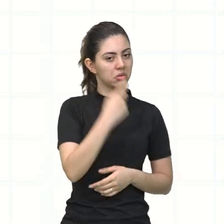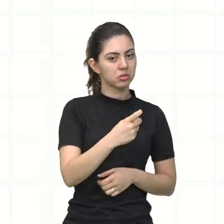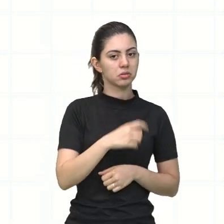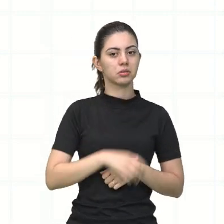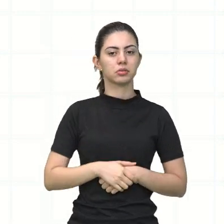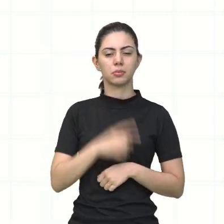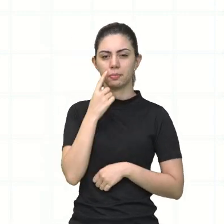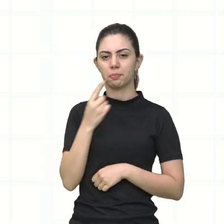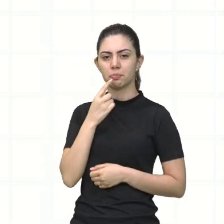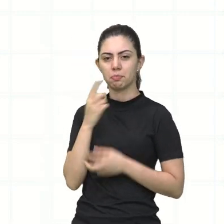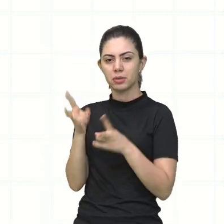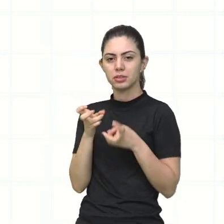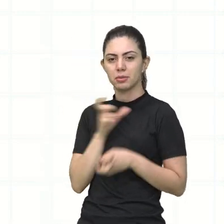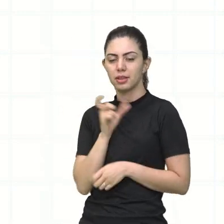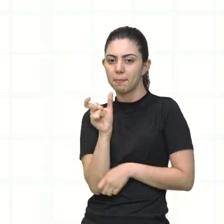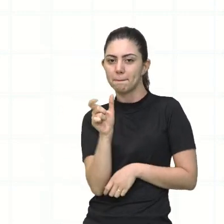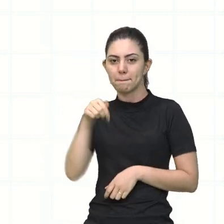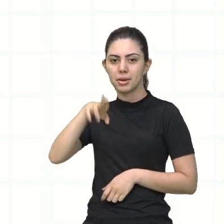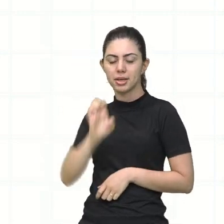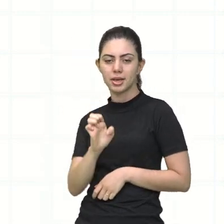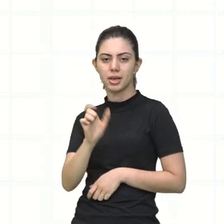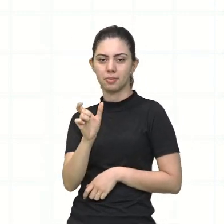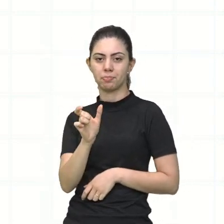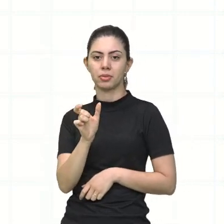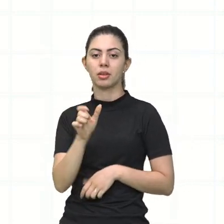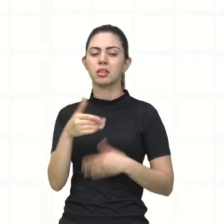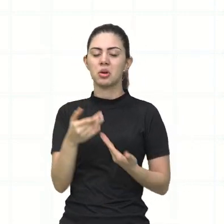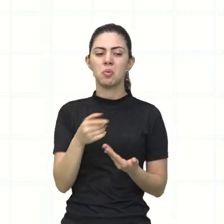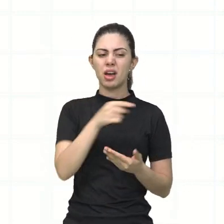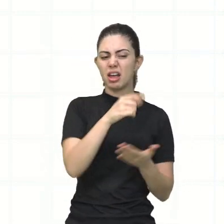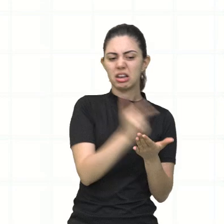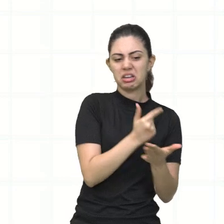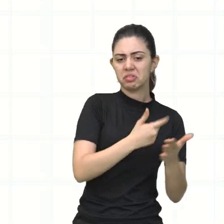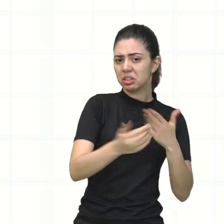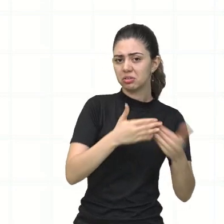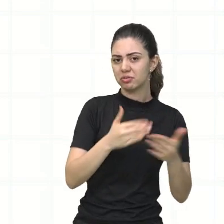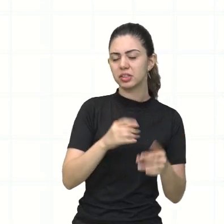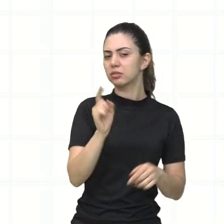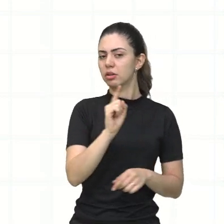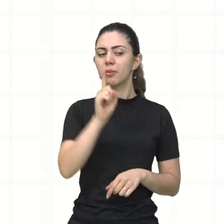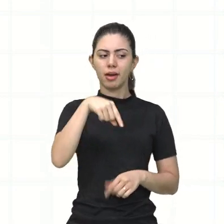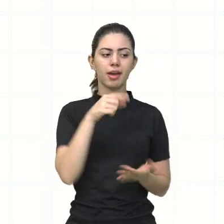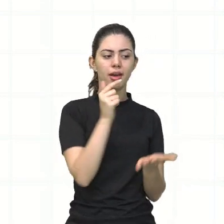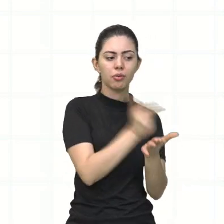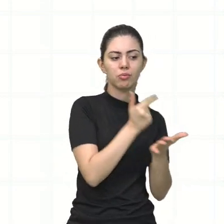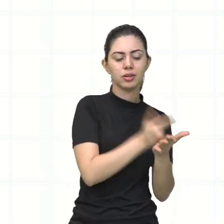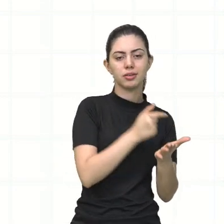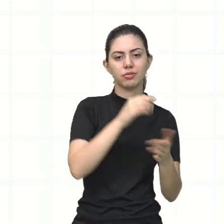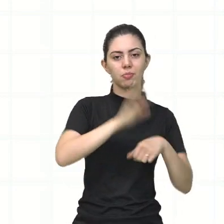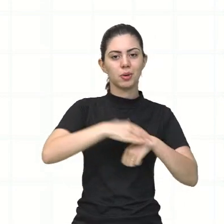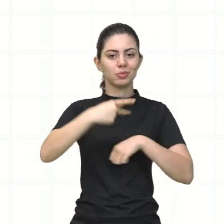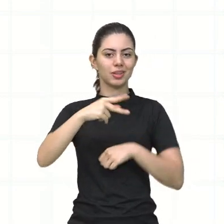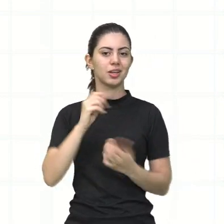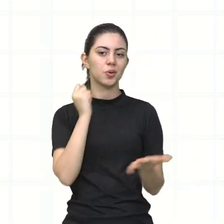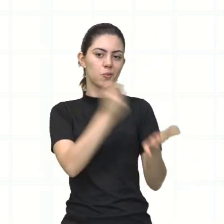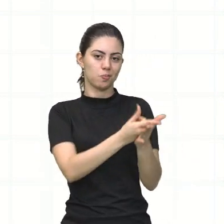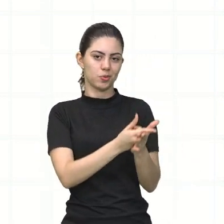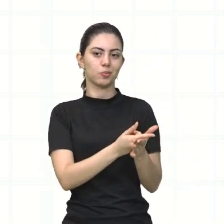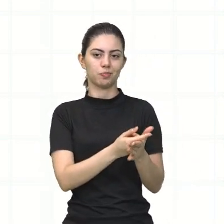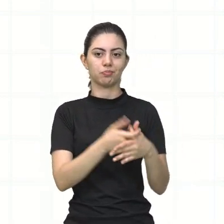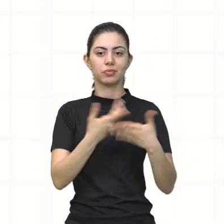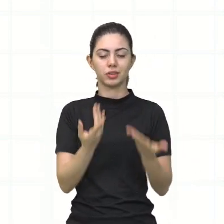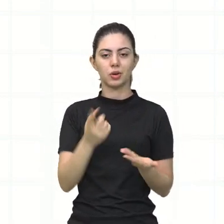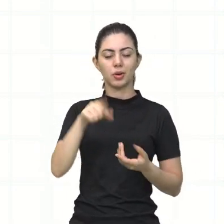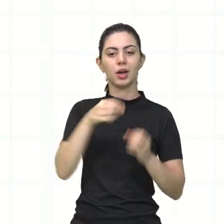relativo. É qualquer livro? Não, é o livro que ele comprou. Restritiva. Funciona como adjetivo. Então, oração